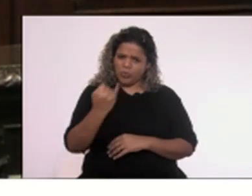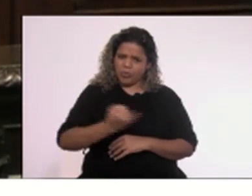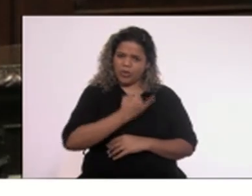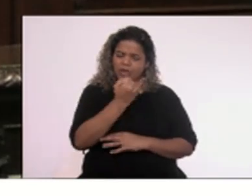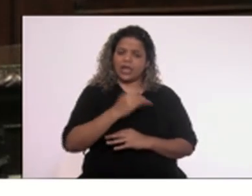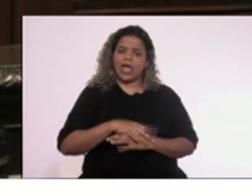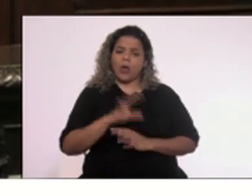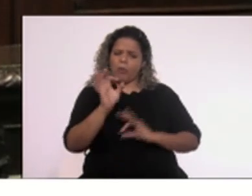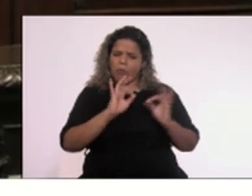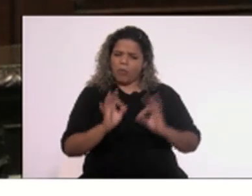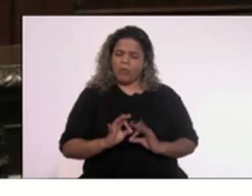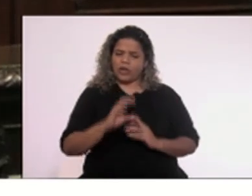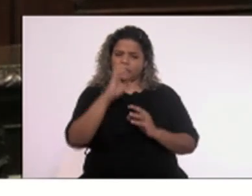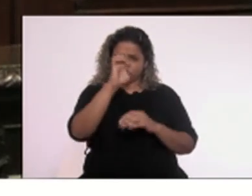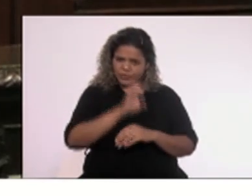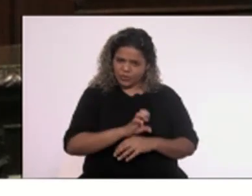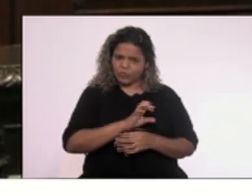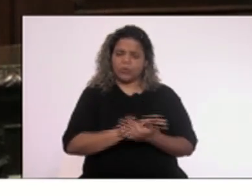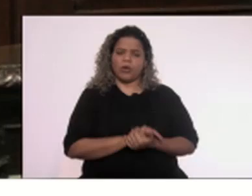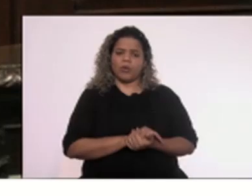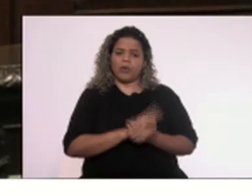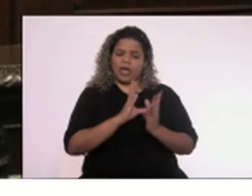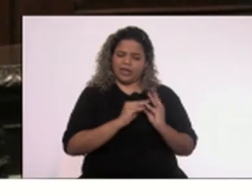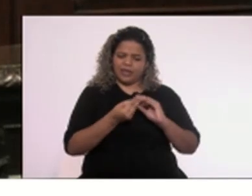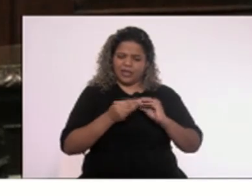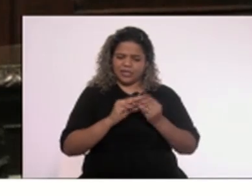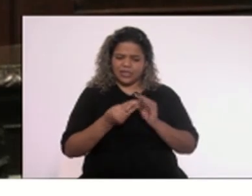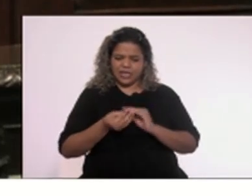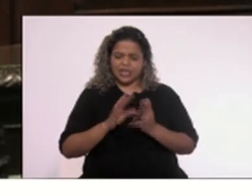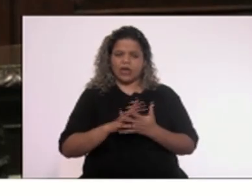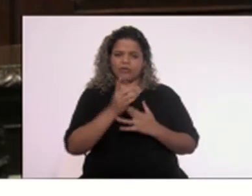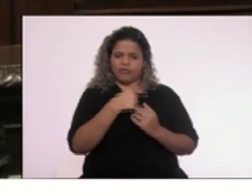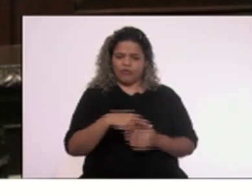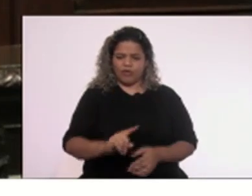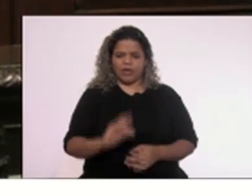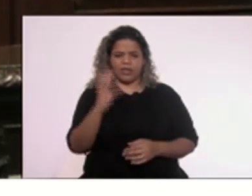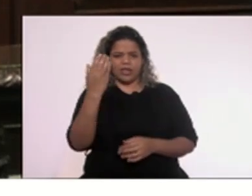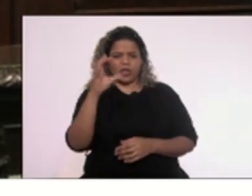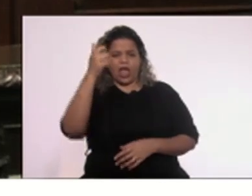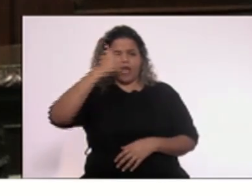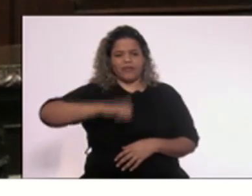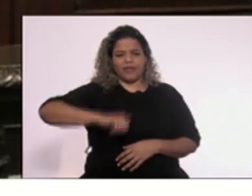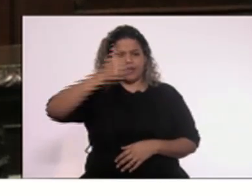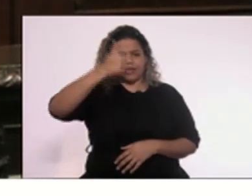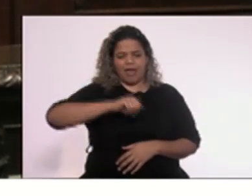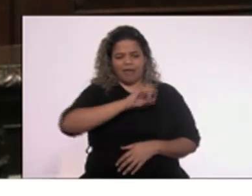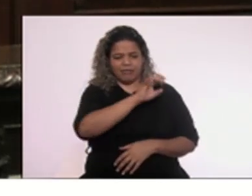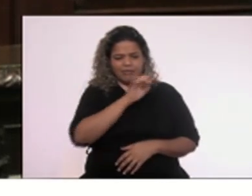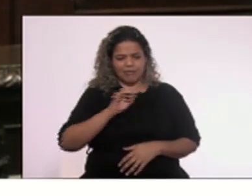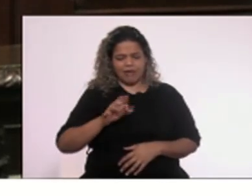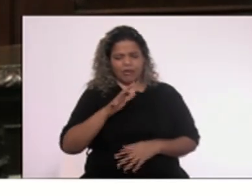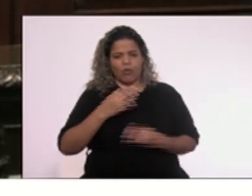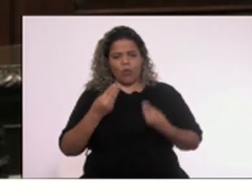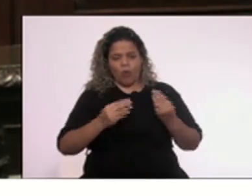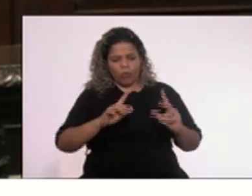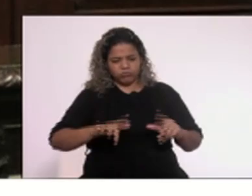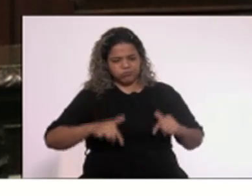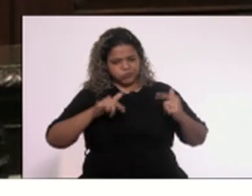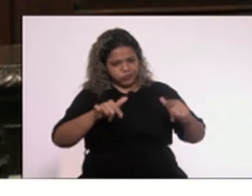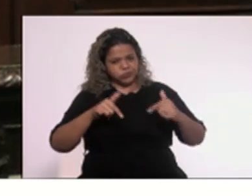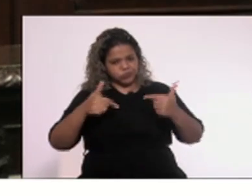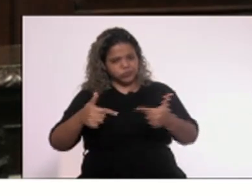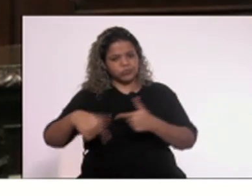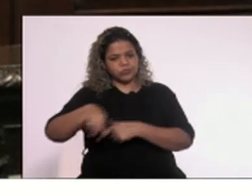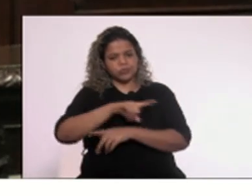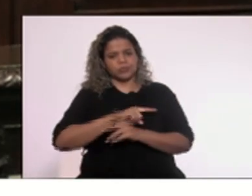já que o programa do Estado, o programa de artesanato do Estado, se deslocou para Niterói para avaliar a sua performance até então, e